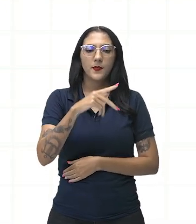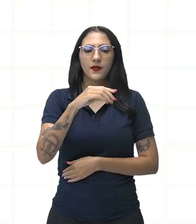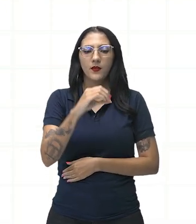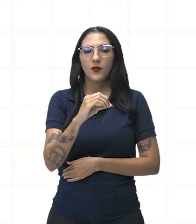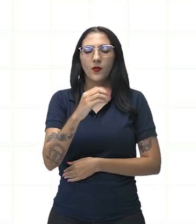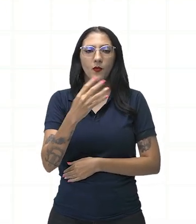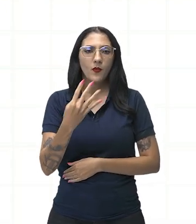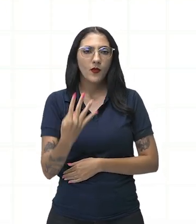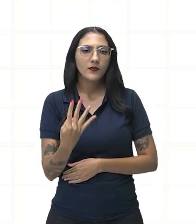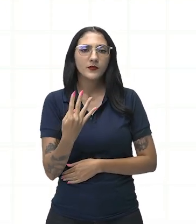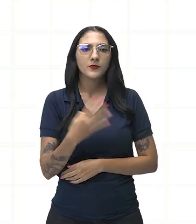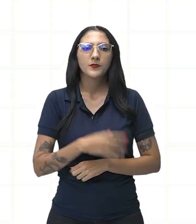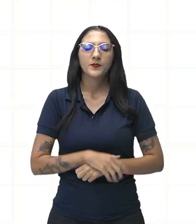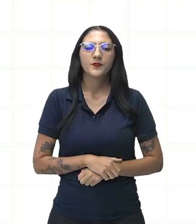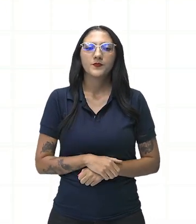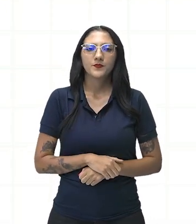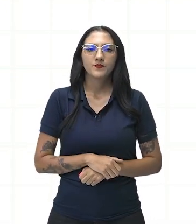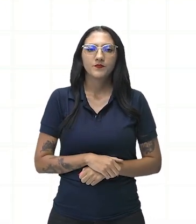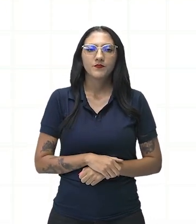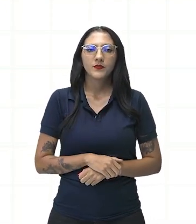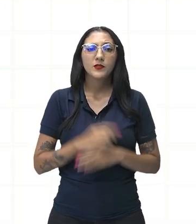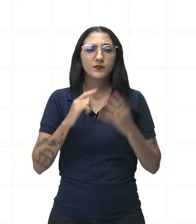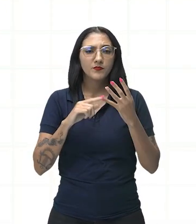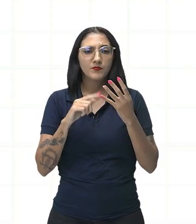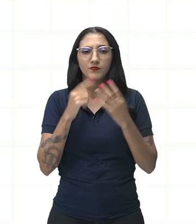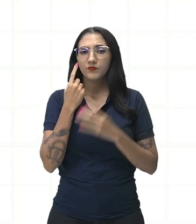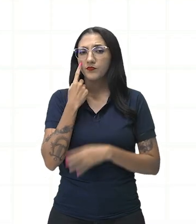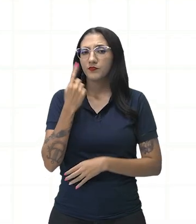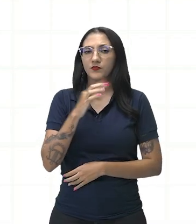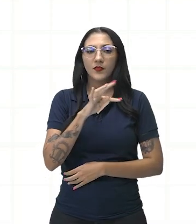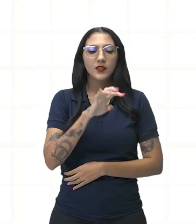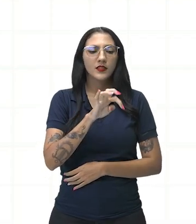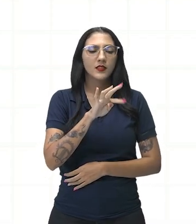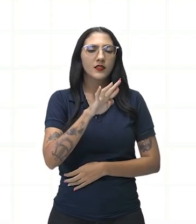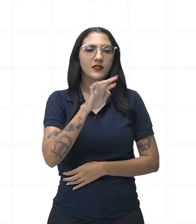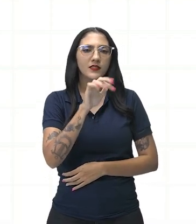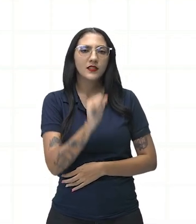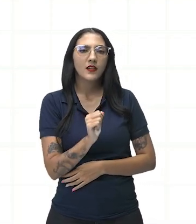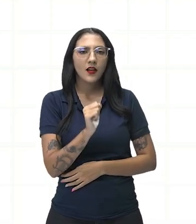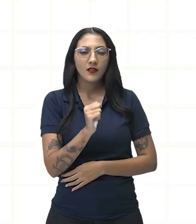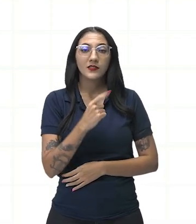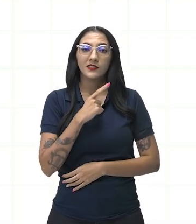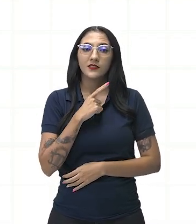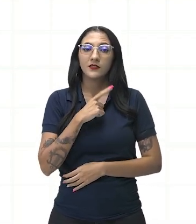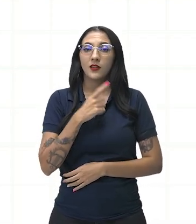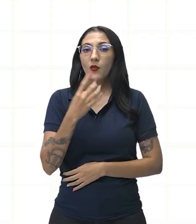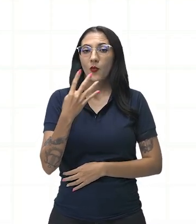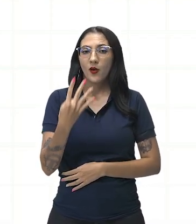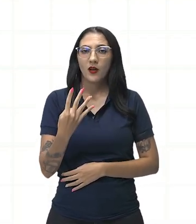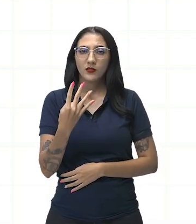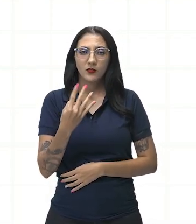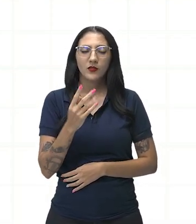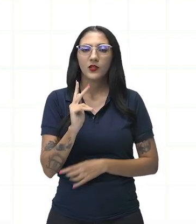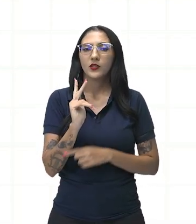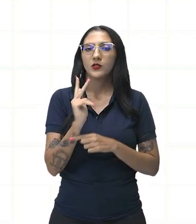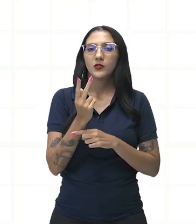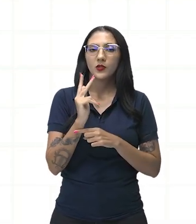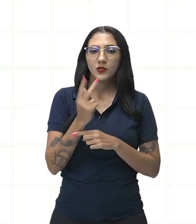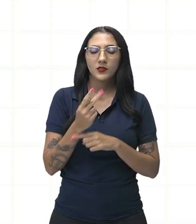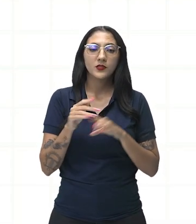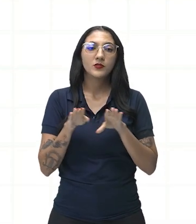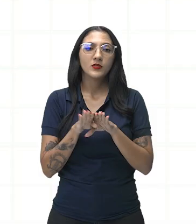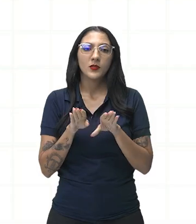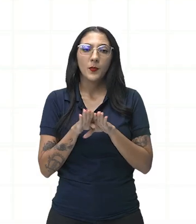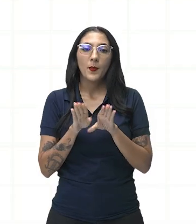H3PO4, 3 hidrogênios. Por fim, nós temos o tetraácido, que vai possuir quanto? 4